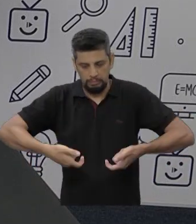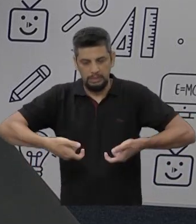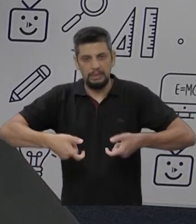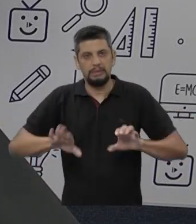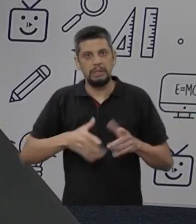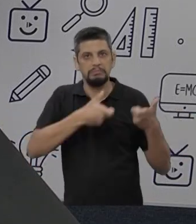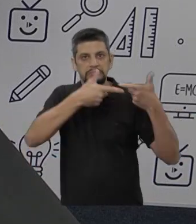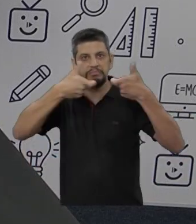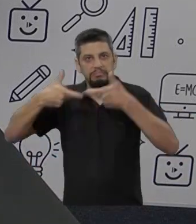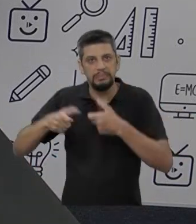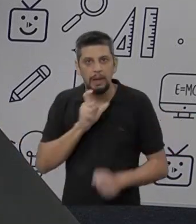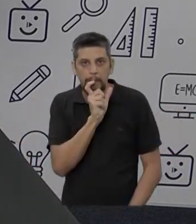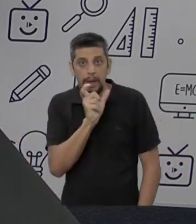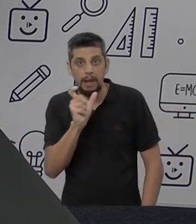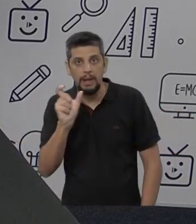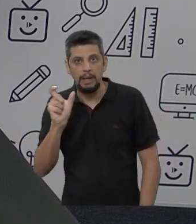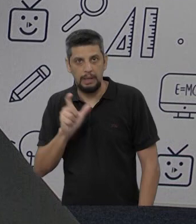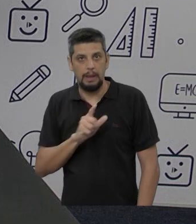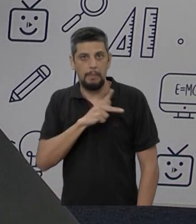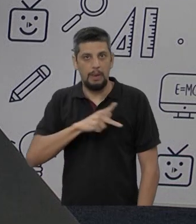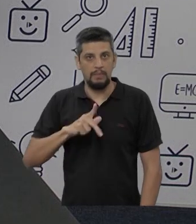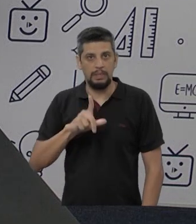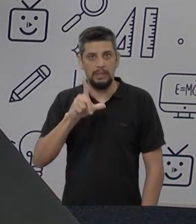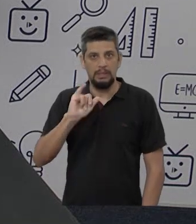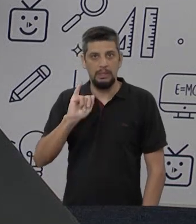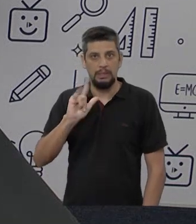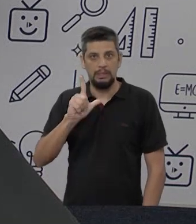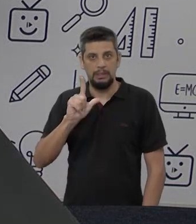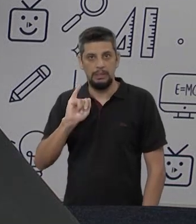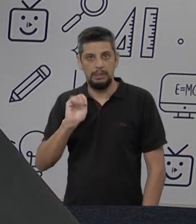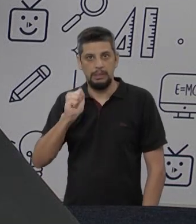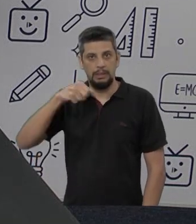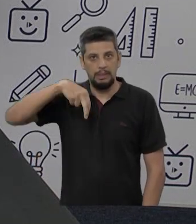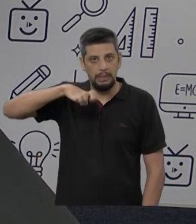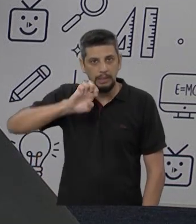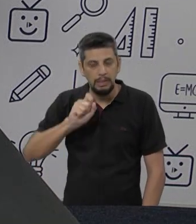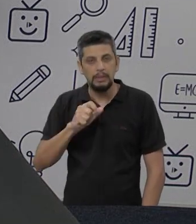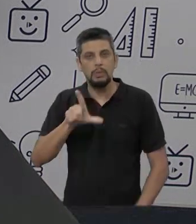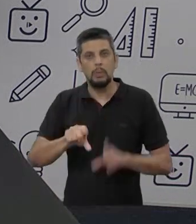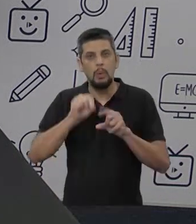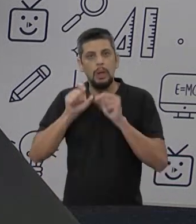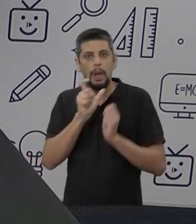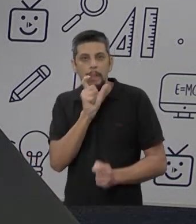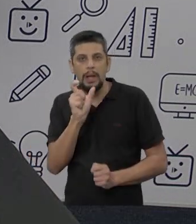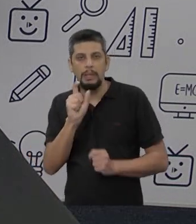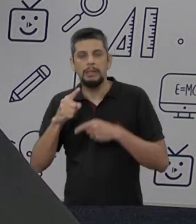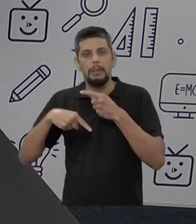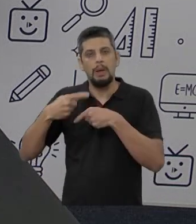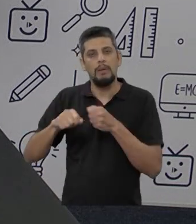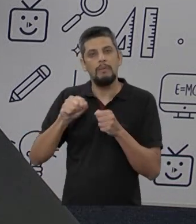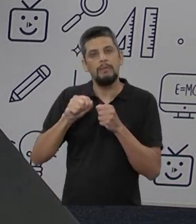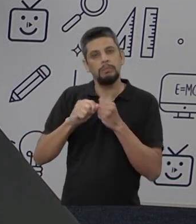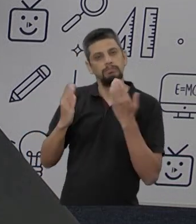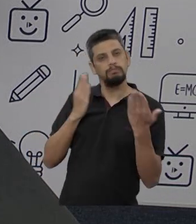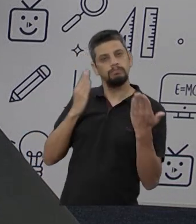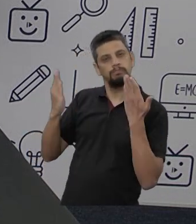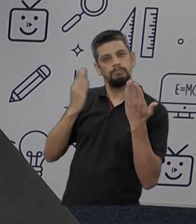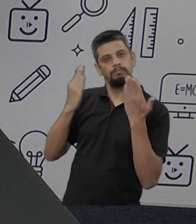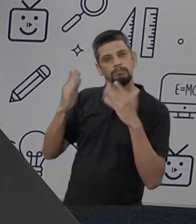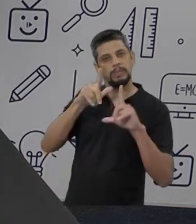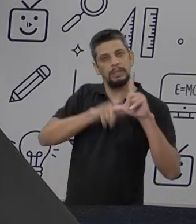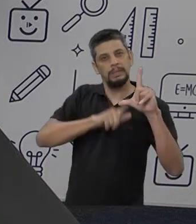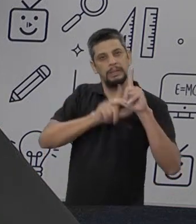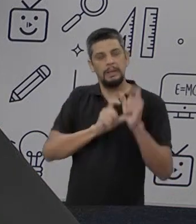baixo. Na batalha, a Liliane vai escolher uma palavra e eu também. Nós vamos comparar a quantidade de letras